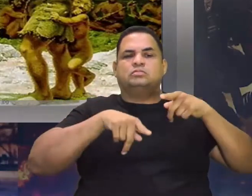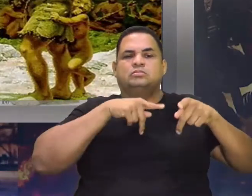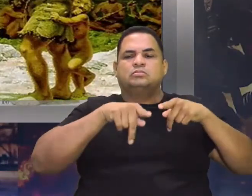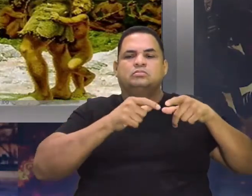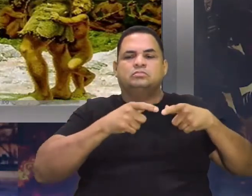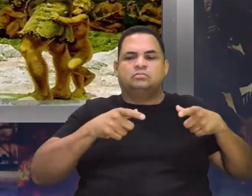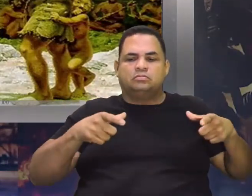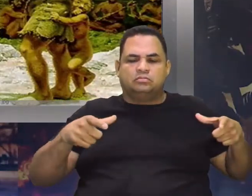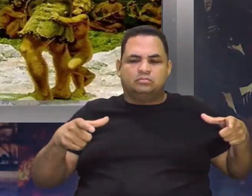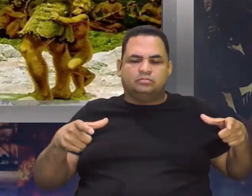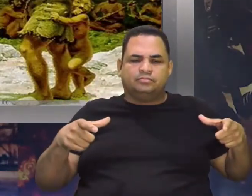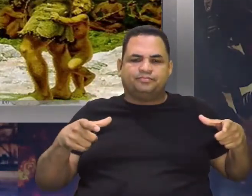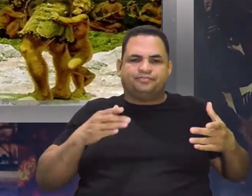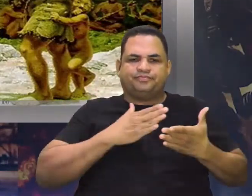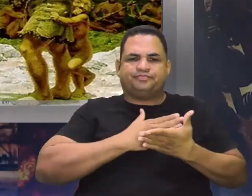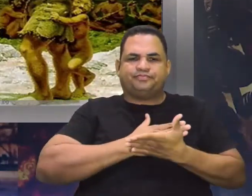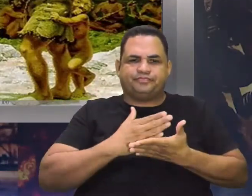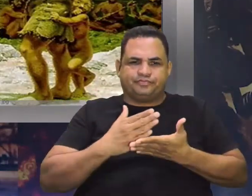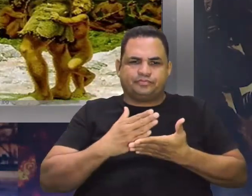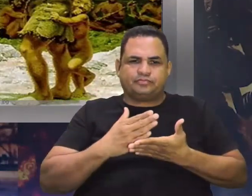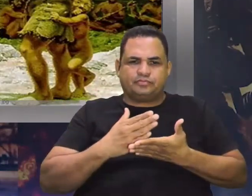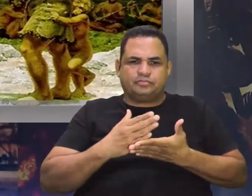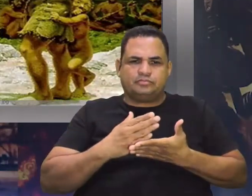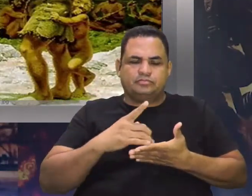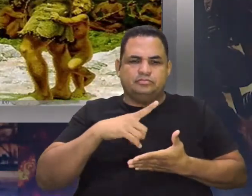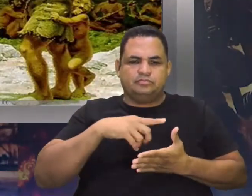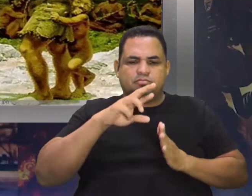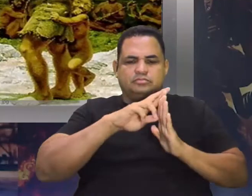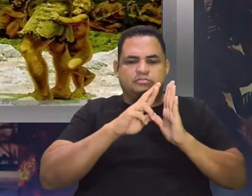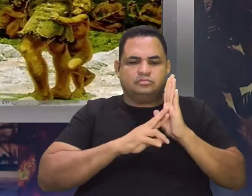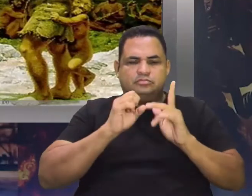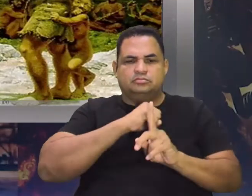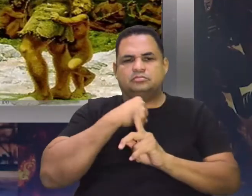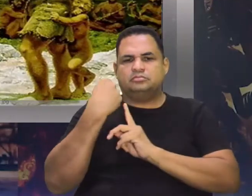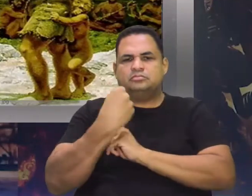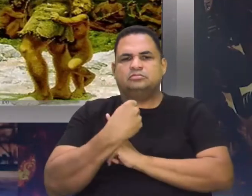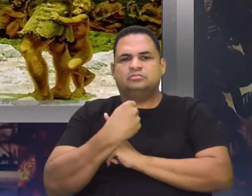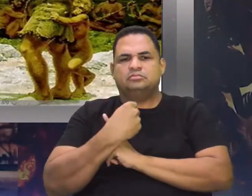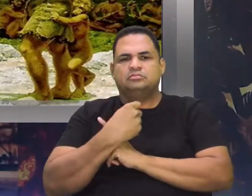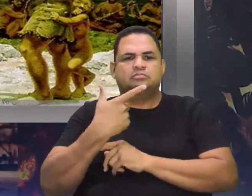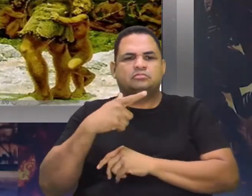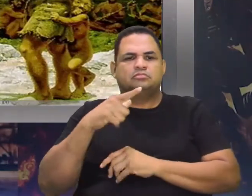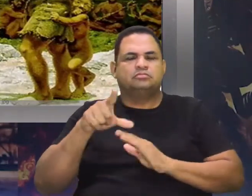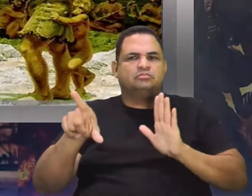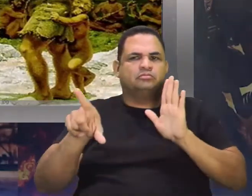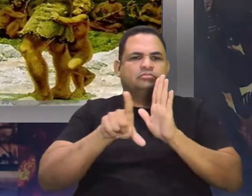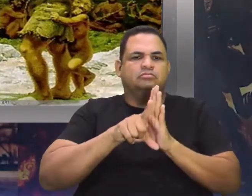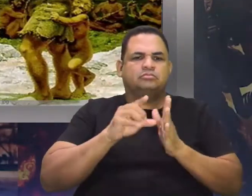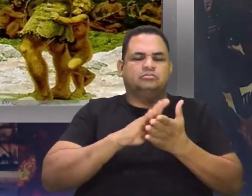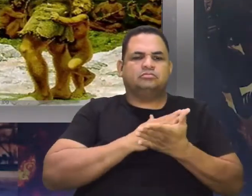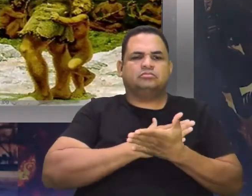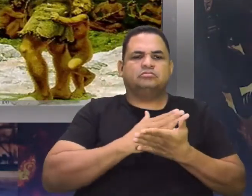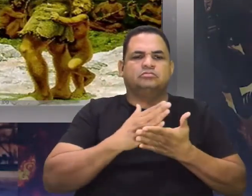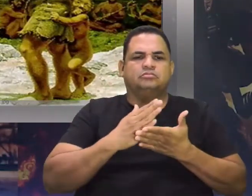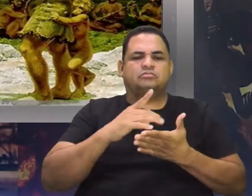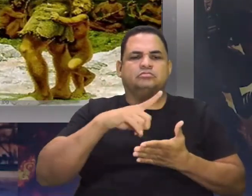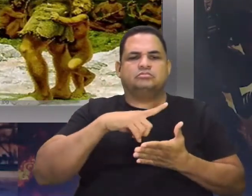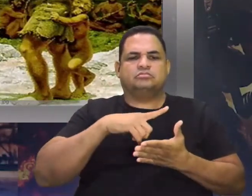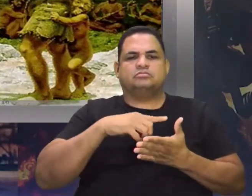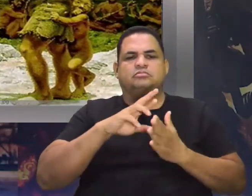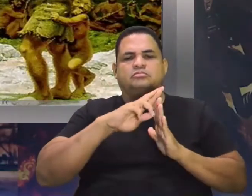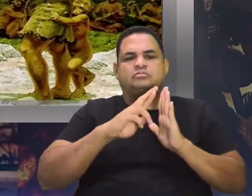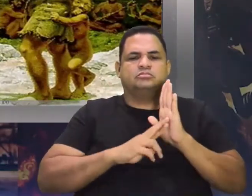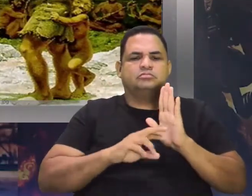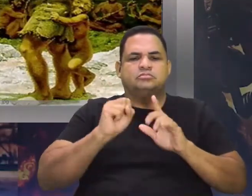crescendo. Então começou a haver regras sociais. Não tinha legislação, mas começou a haver